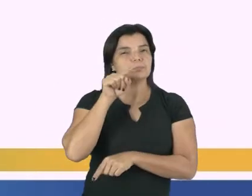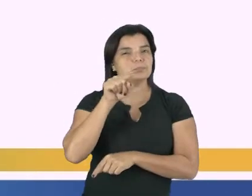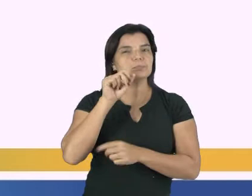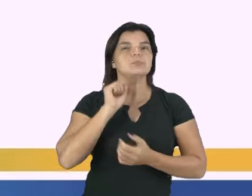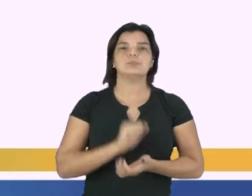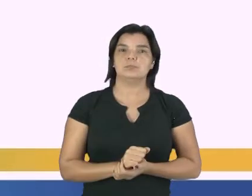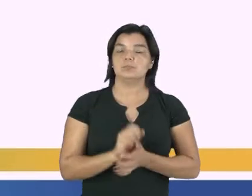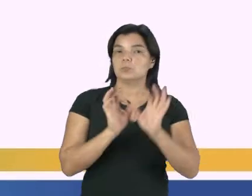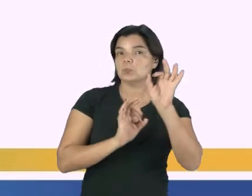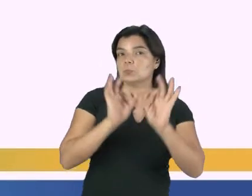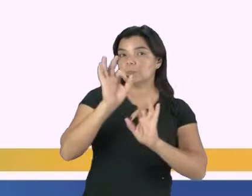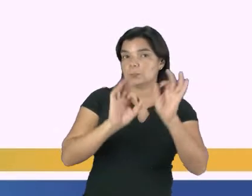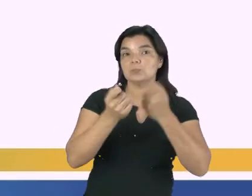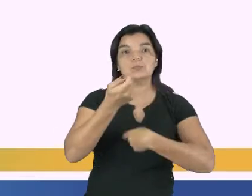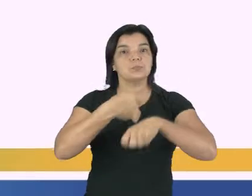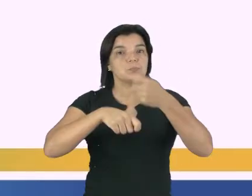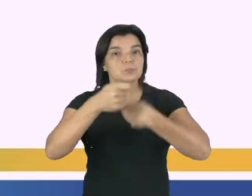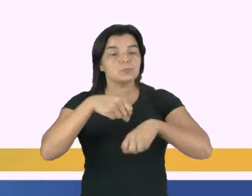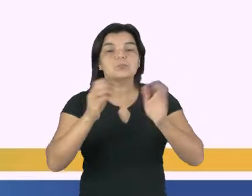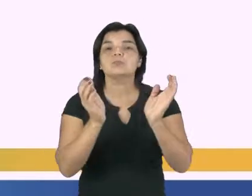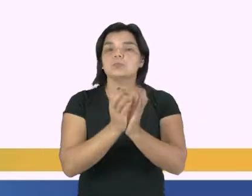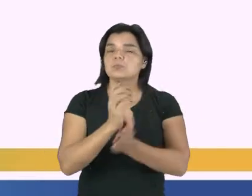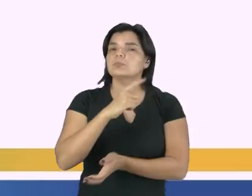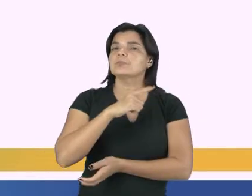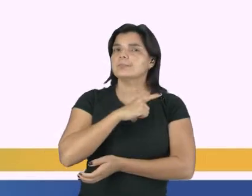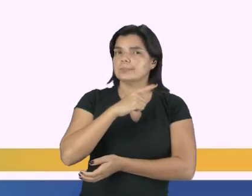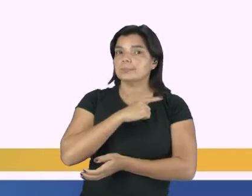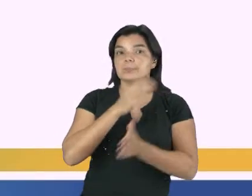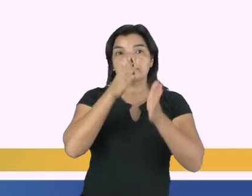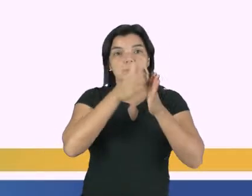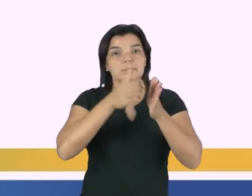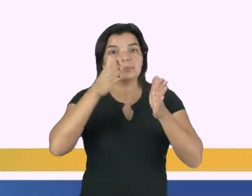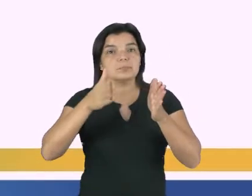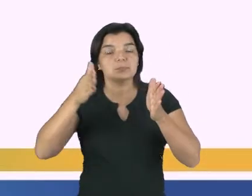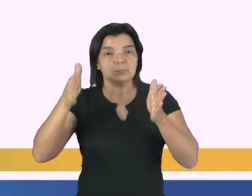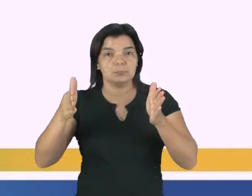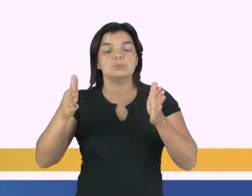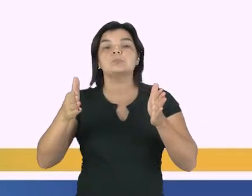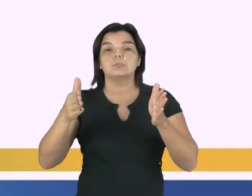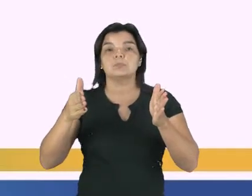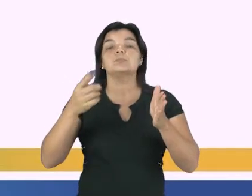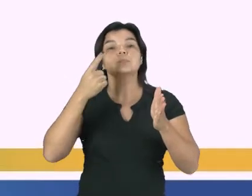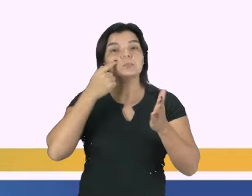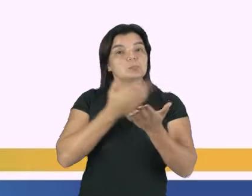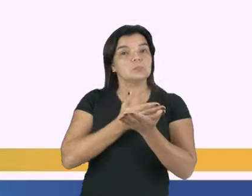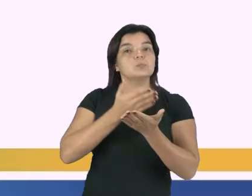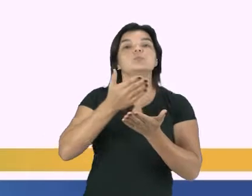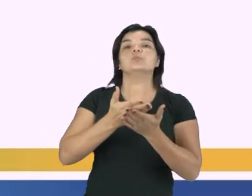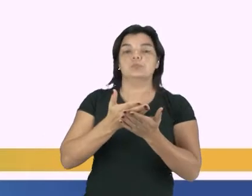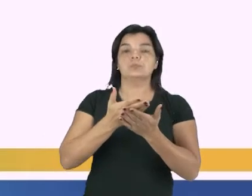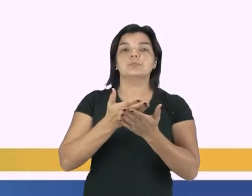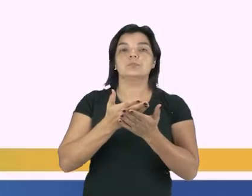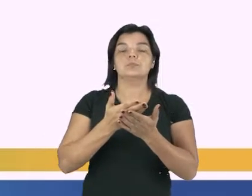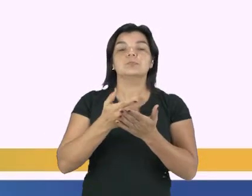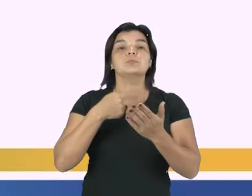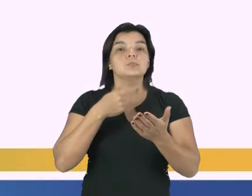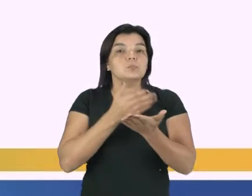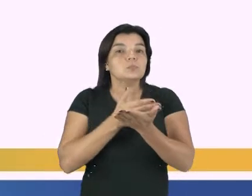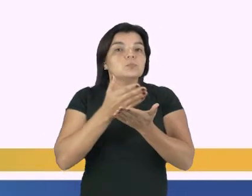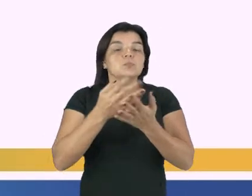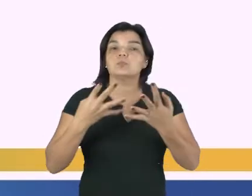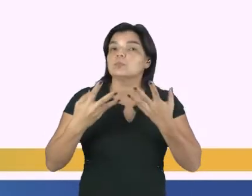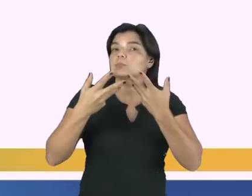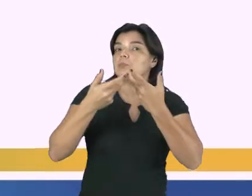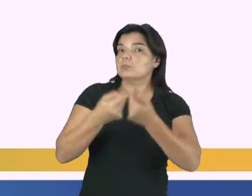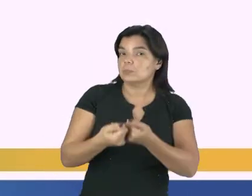você formar um bloco econômico, ele tem algumas etapas, ou seja, a parte inicial, o início